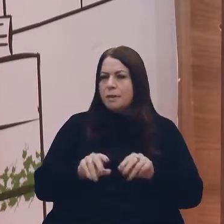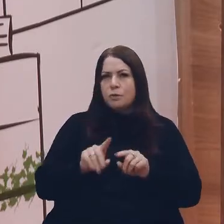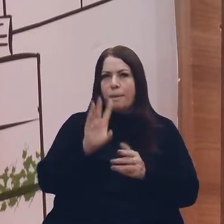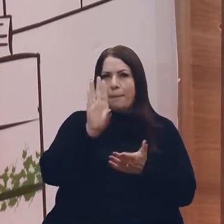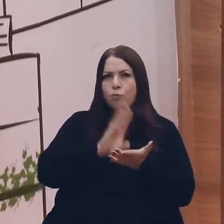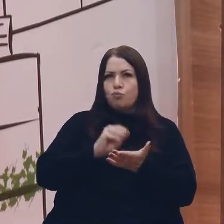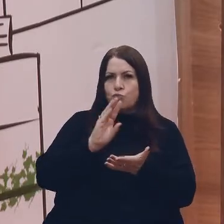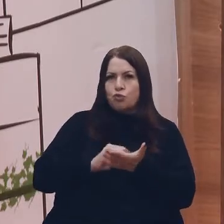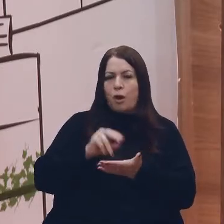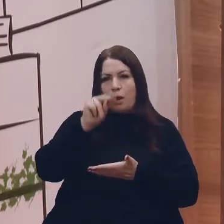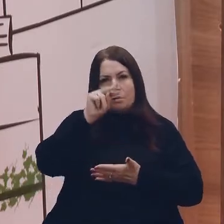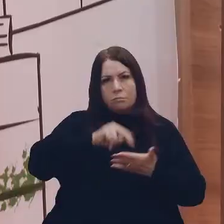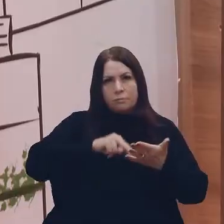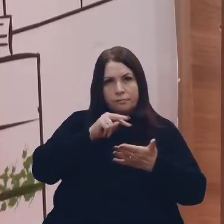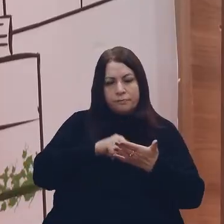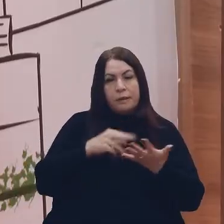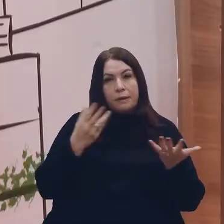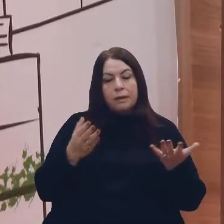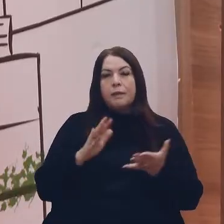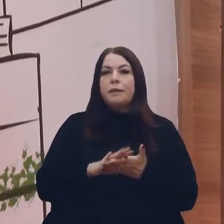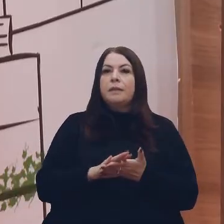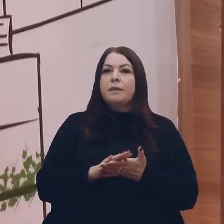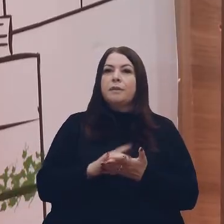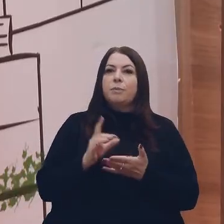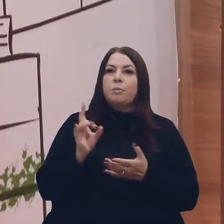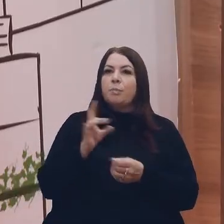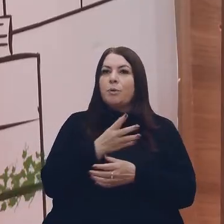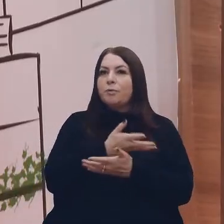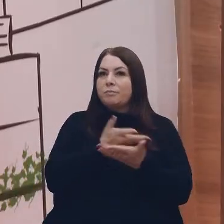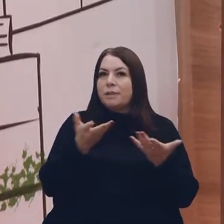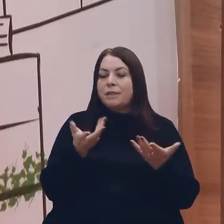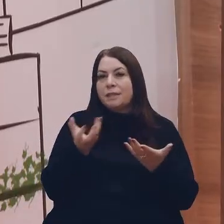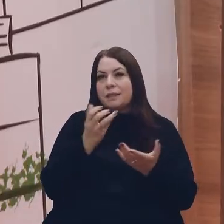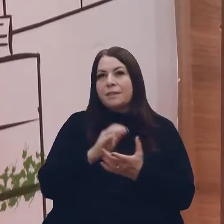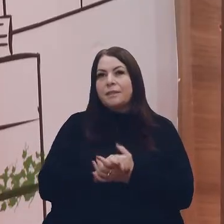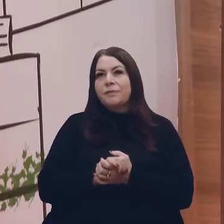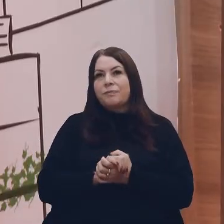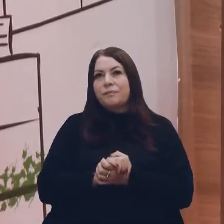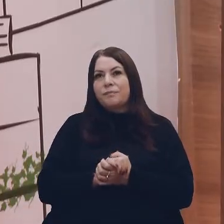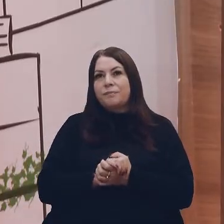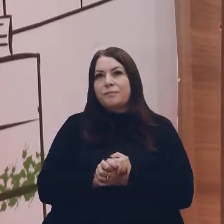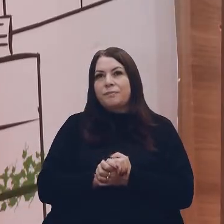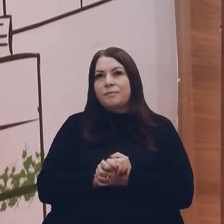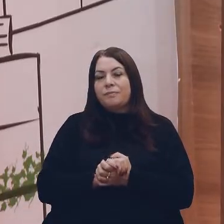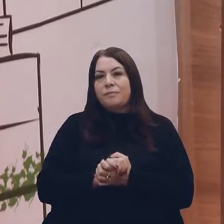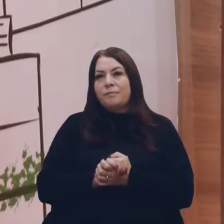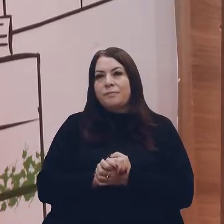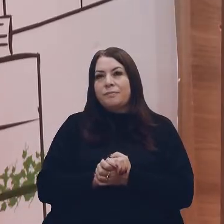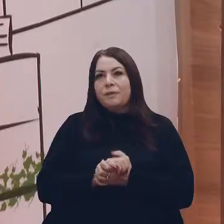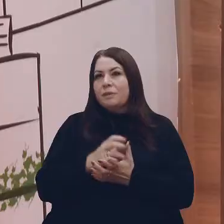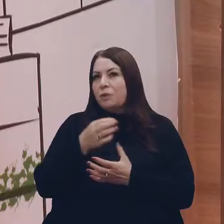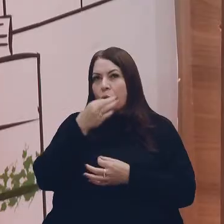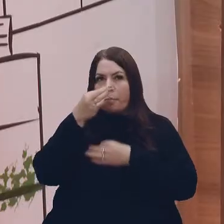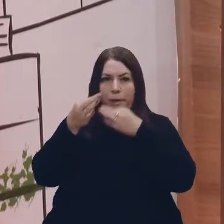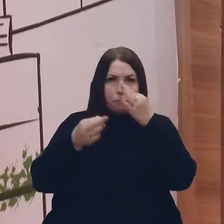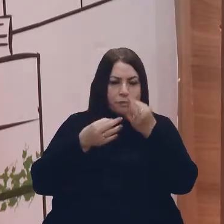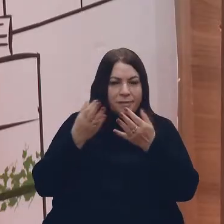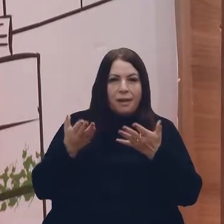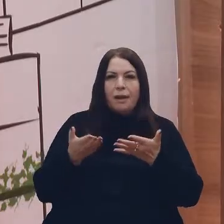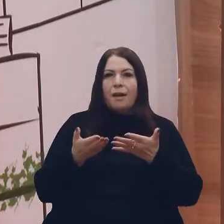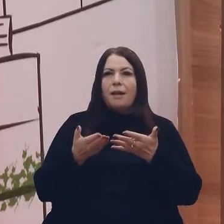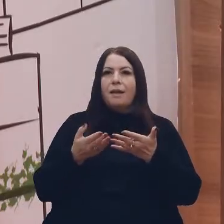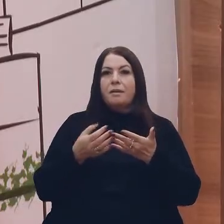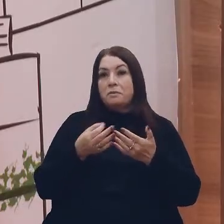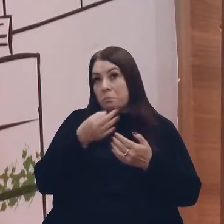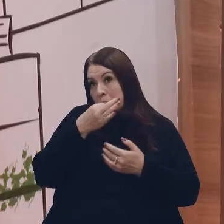só baixar e ler, né? E aí estamos à disposição também para quem quiser comentar alguma coisa,